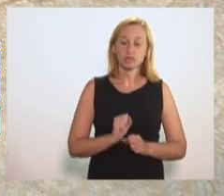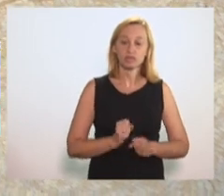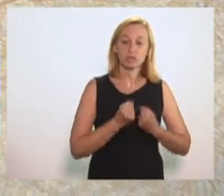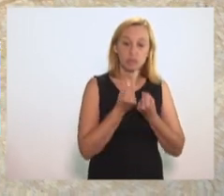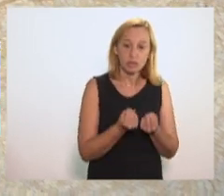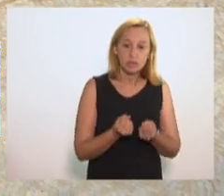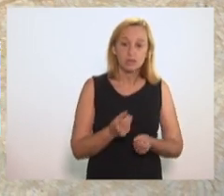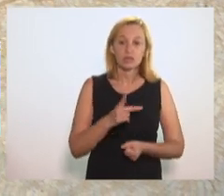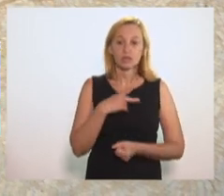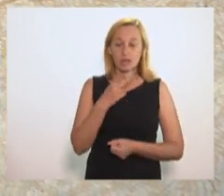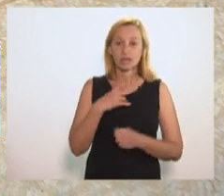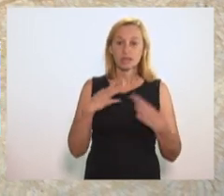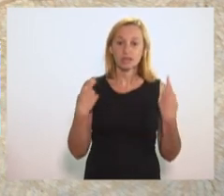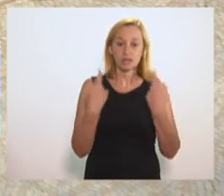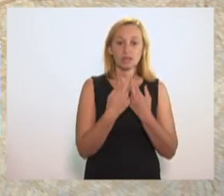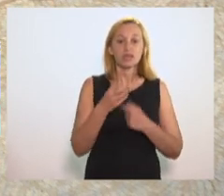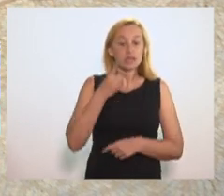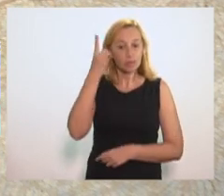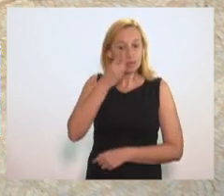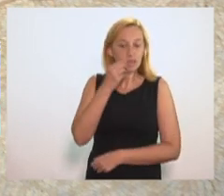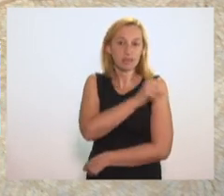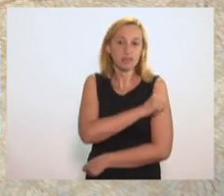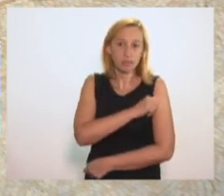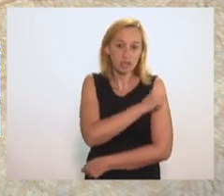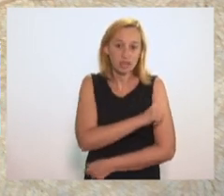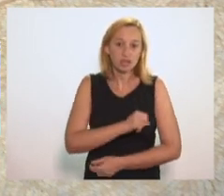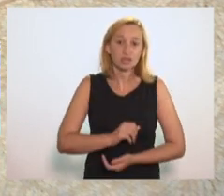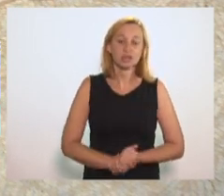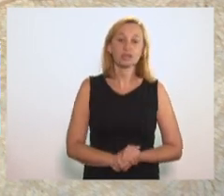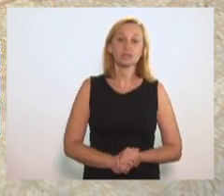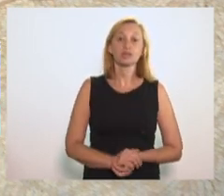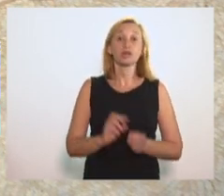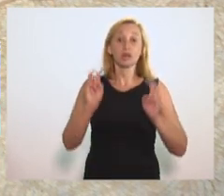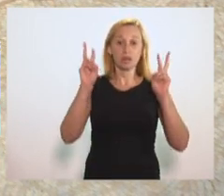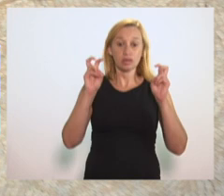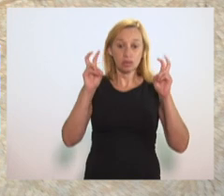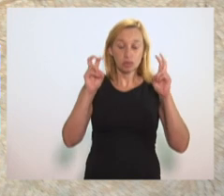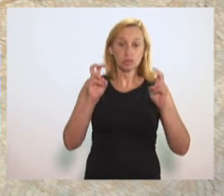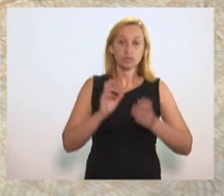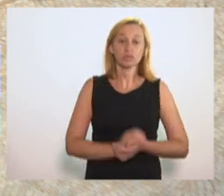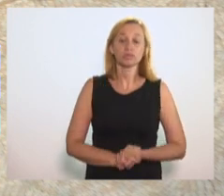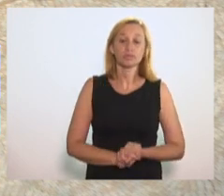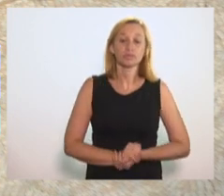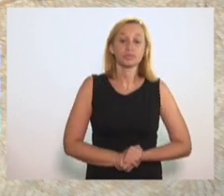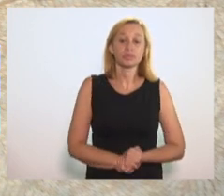nesta sessão pela deputada enfermeira Rejane a respeito da situação